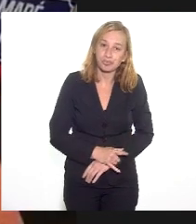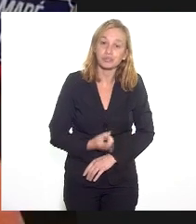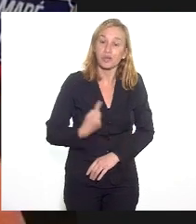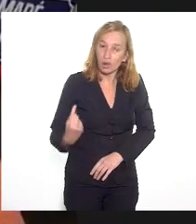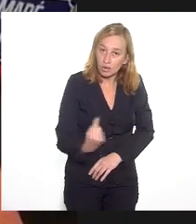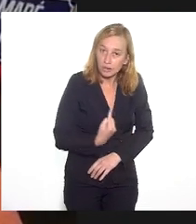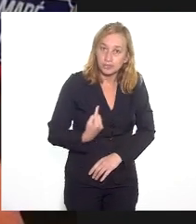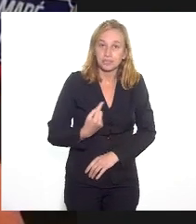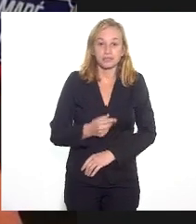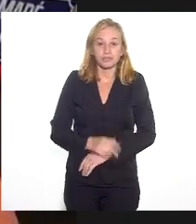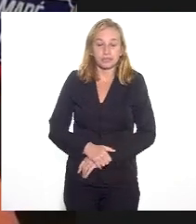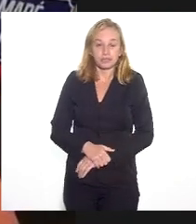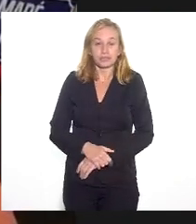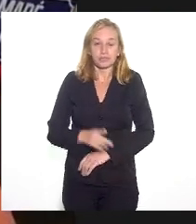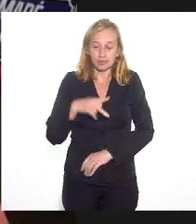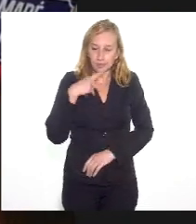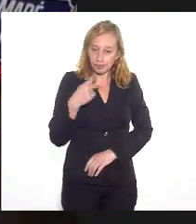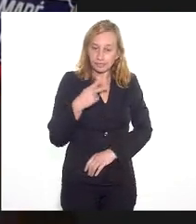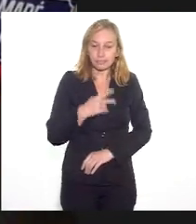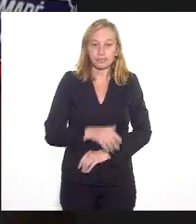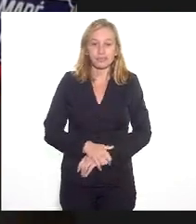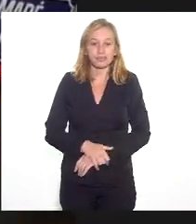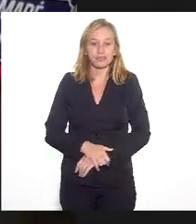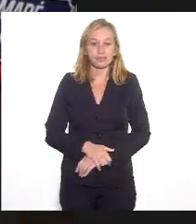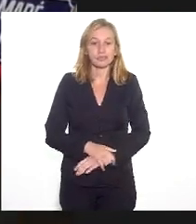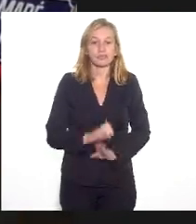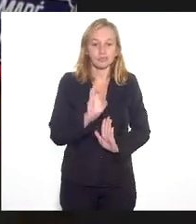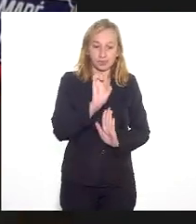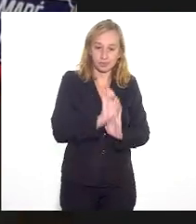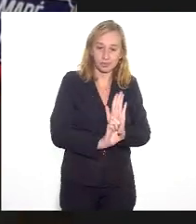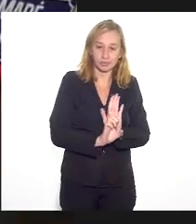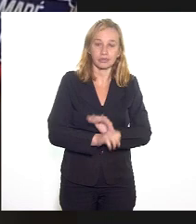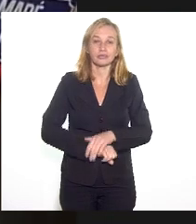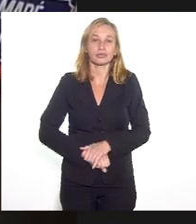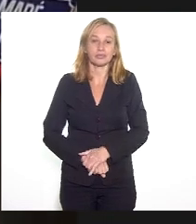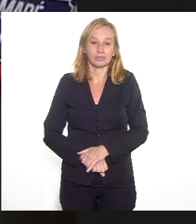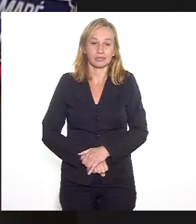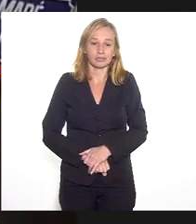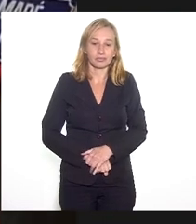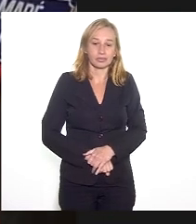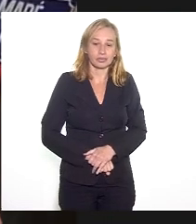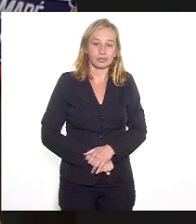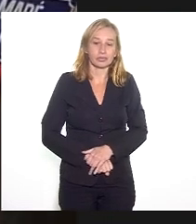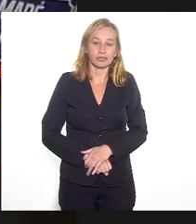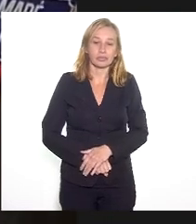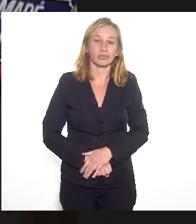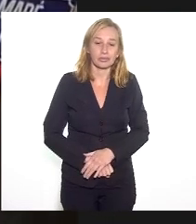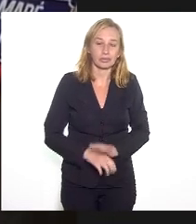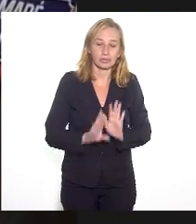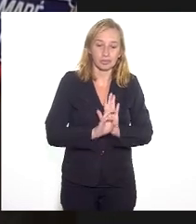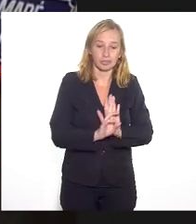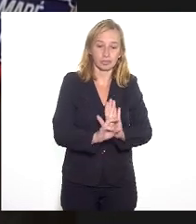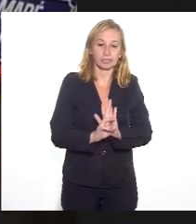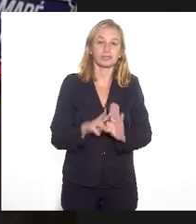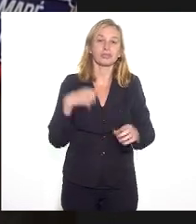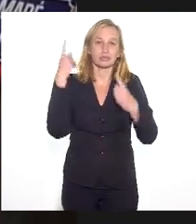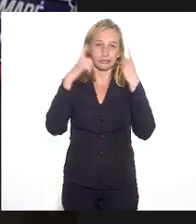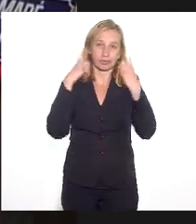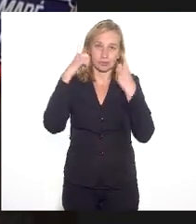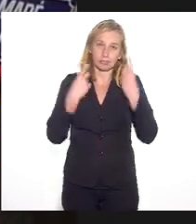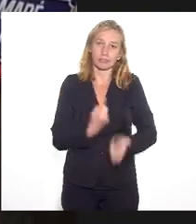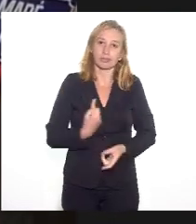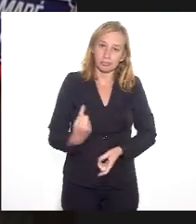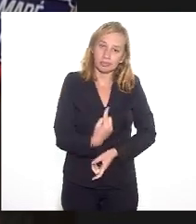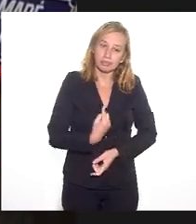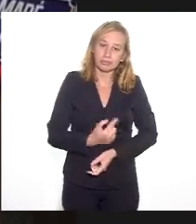nós colocamos isso nas nossas emendas, representando aqui a nossa preocupação e